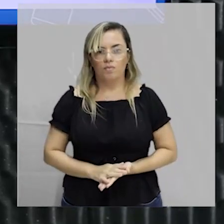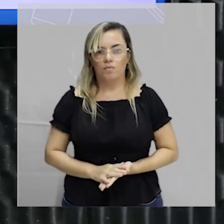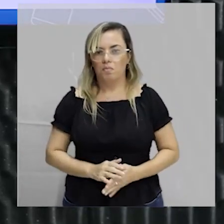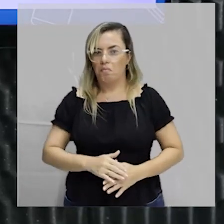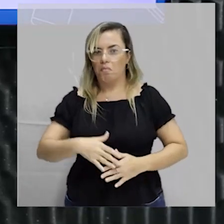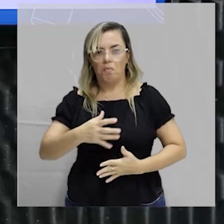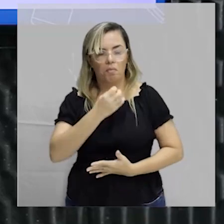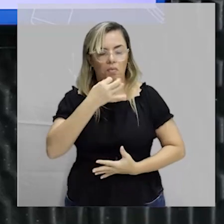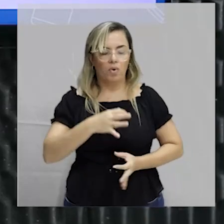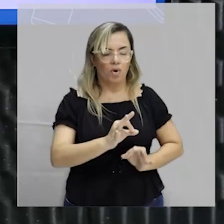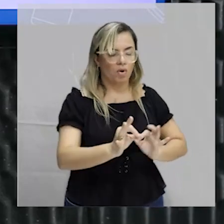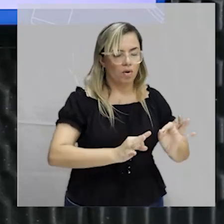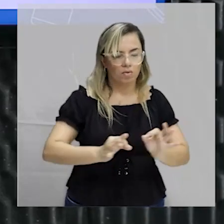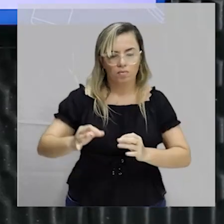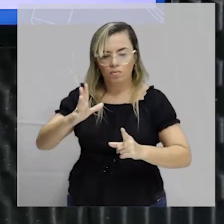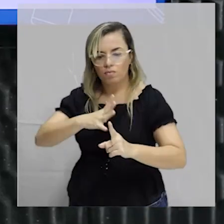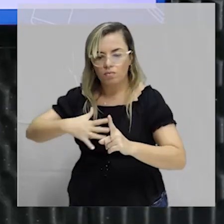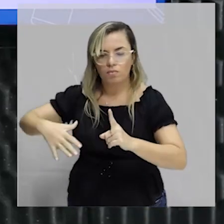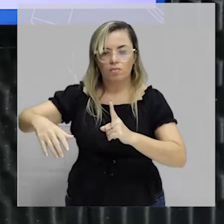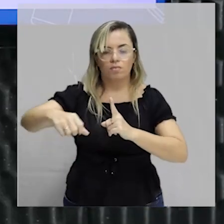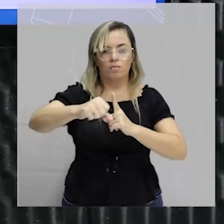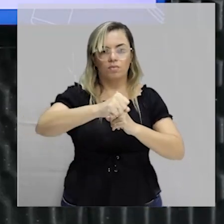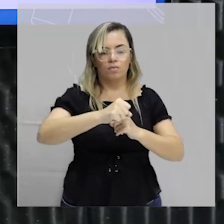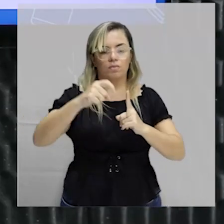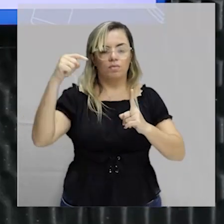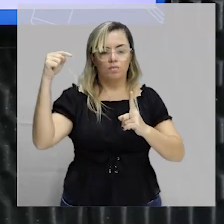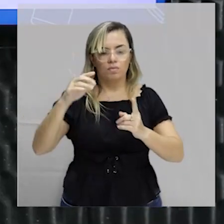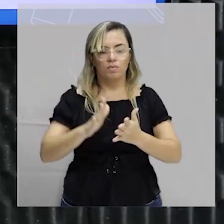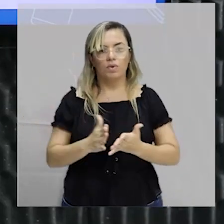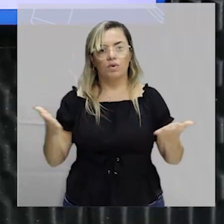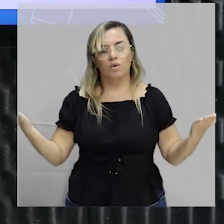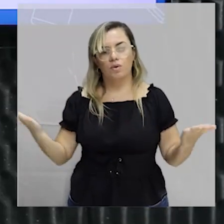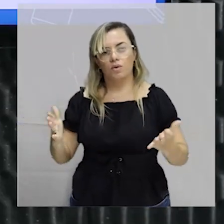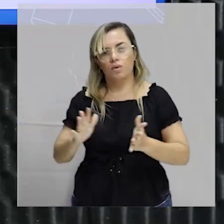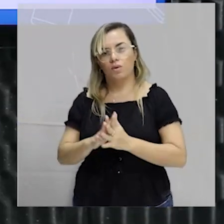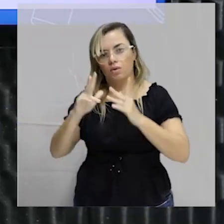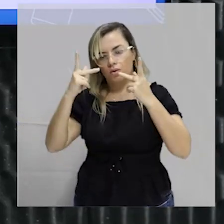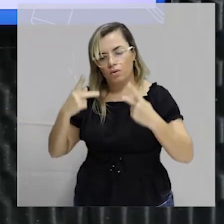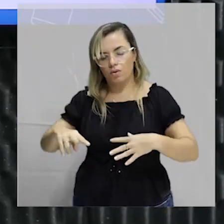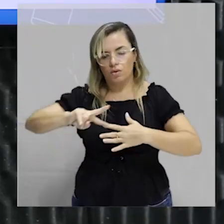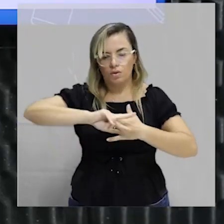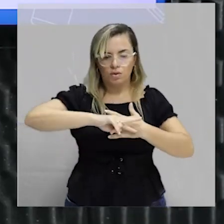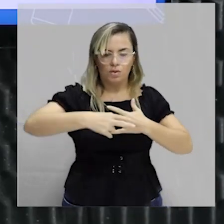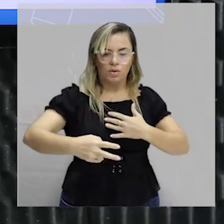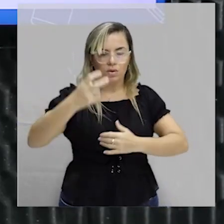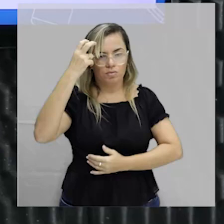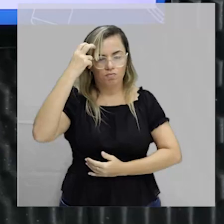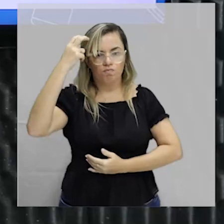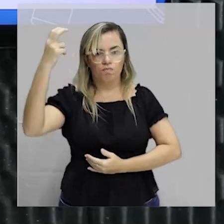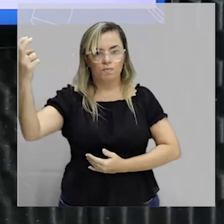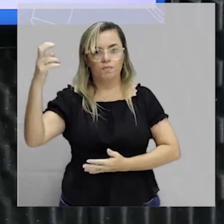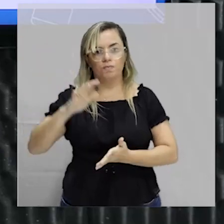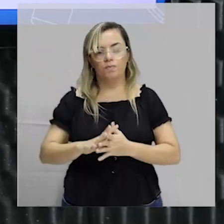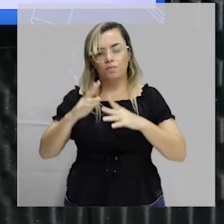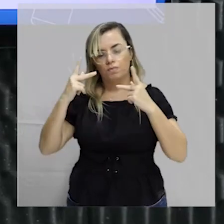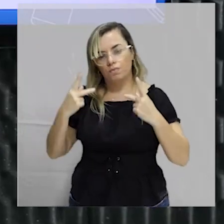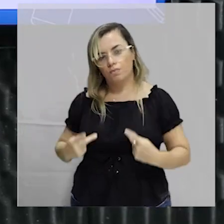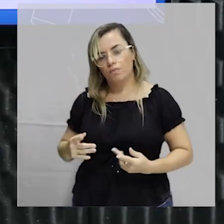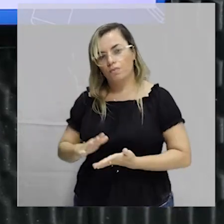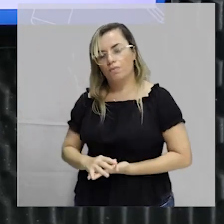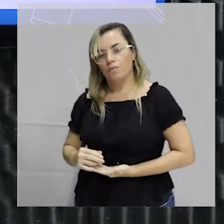organização em sociedade. Né? As sociedades atuais de seres humanos é resultante da inteligência humana. Nós